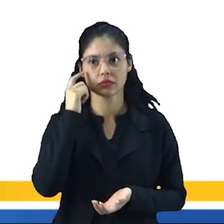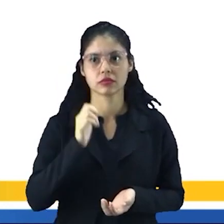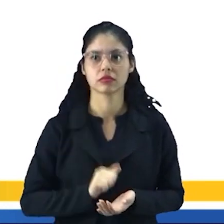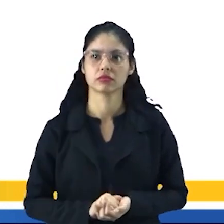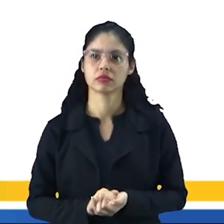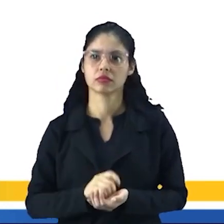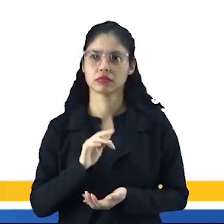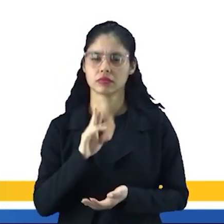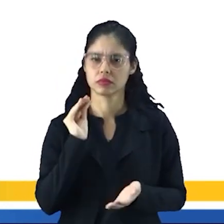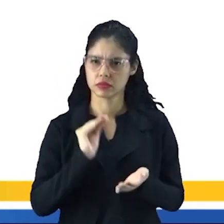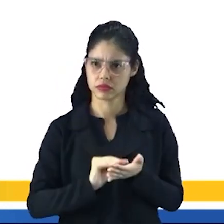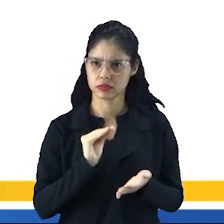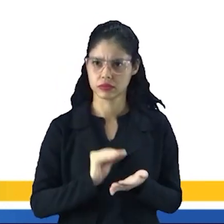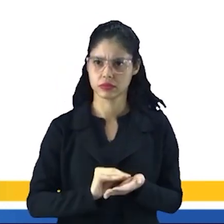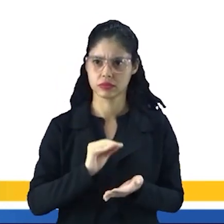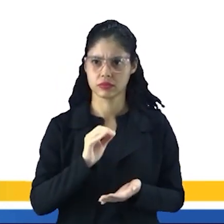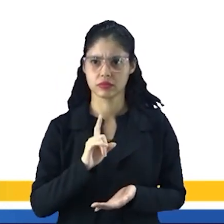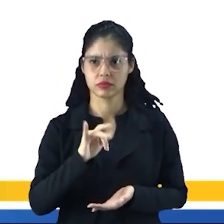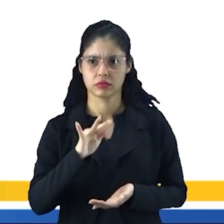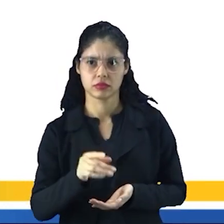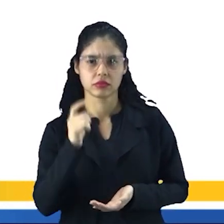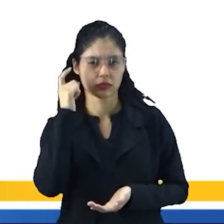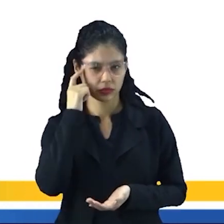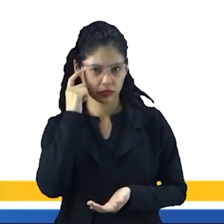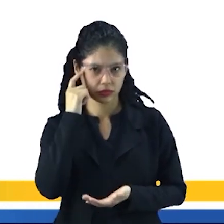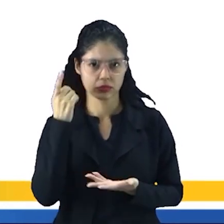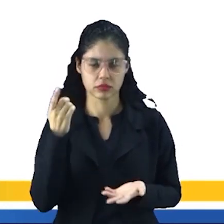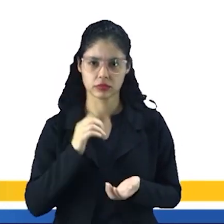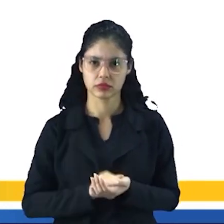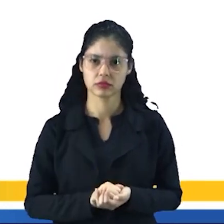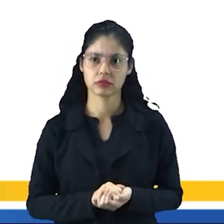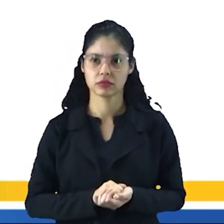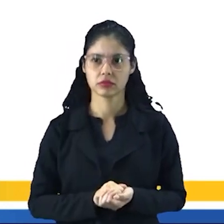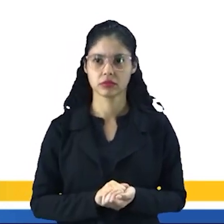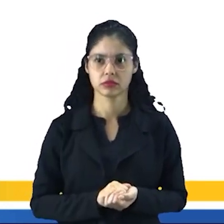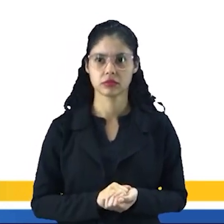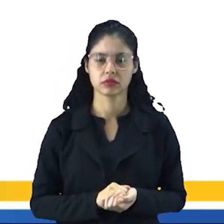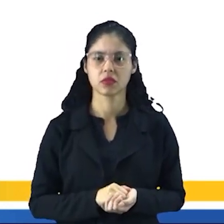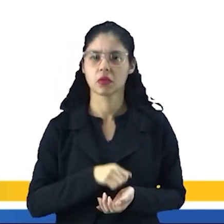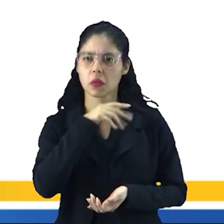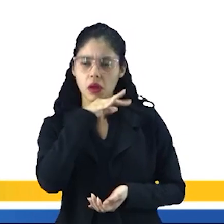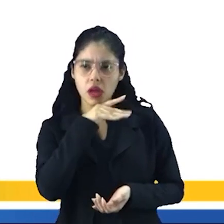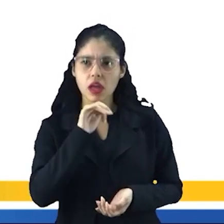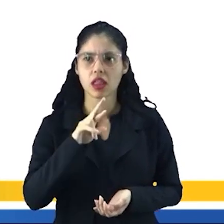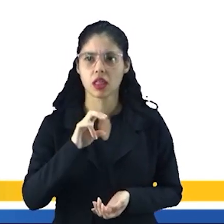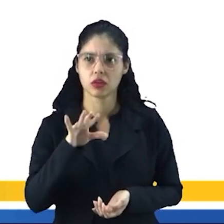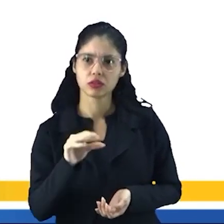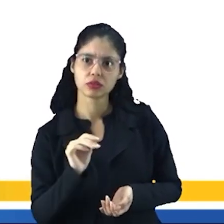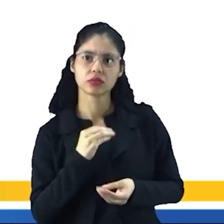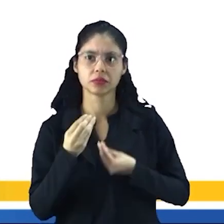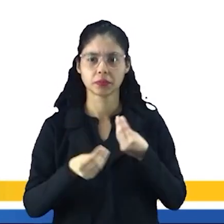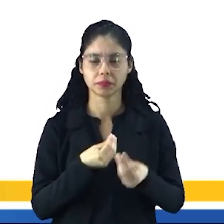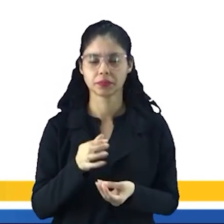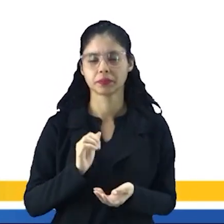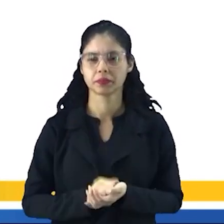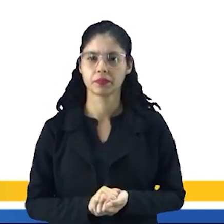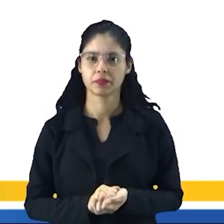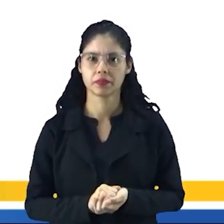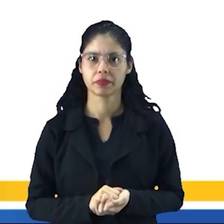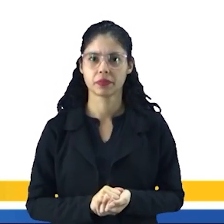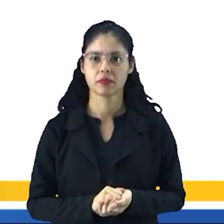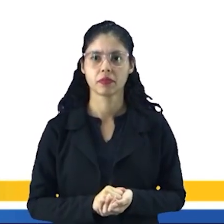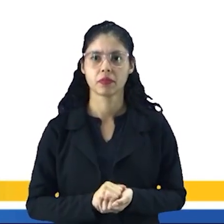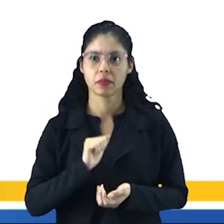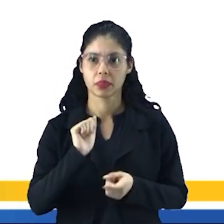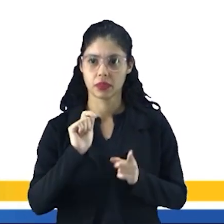do pensamento absurdo, dos pensamentos, né, ou de pensamentos absurdos e ilógicos como